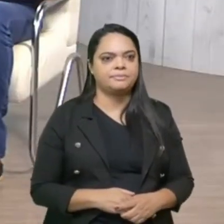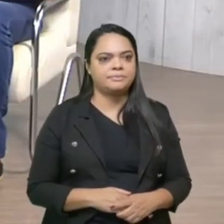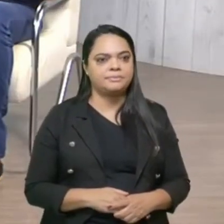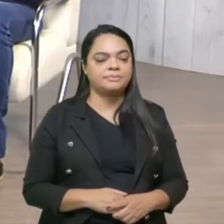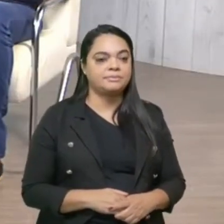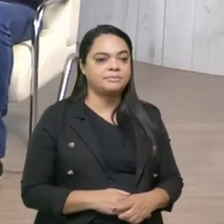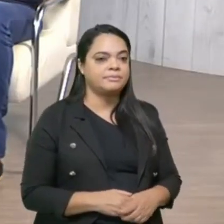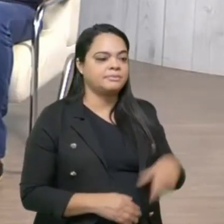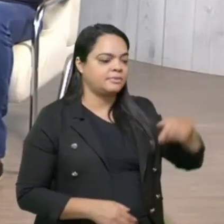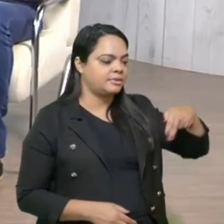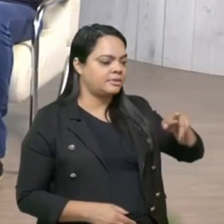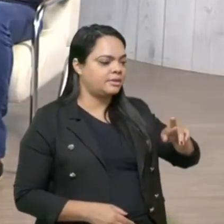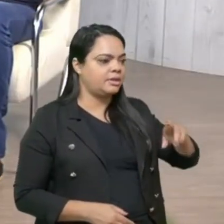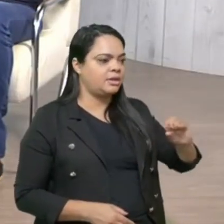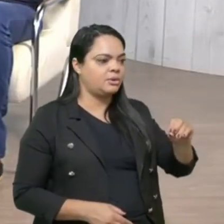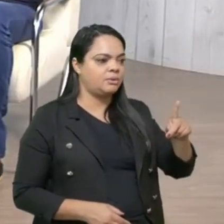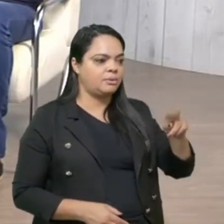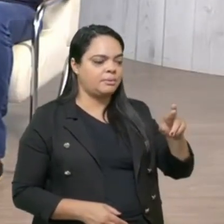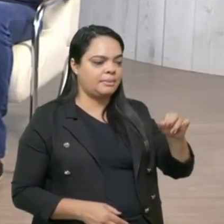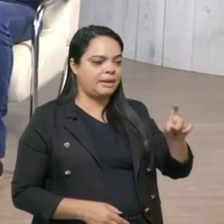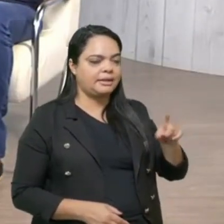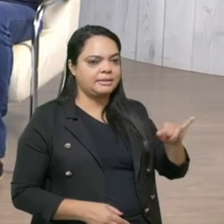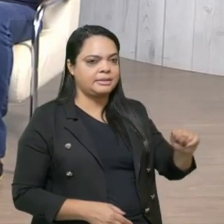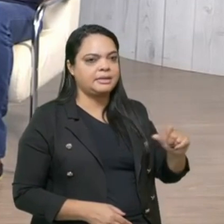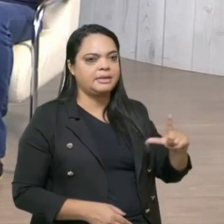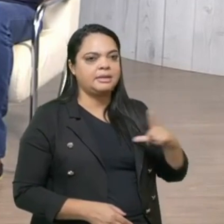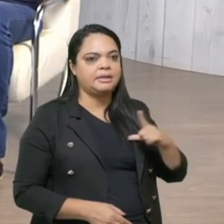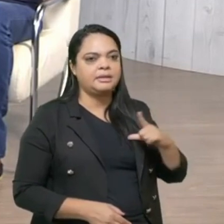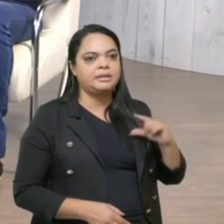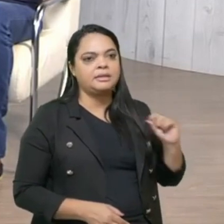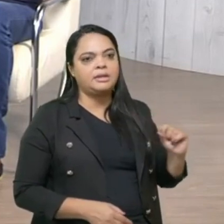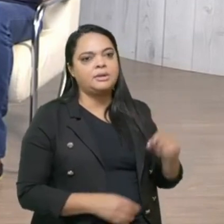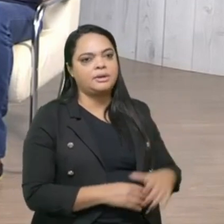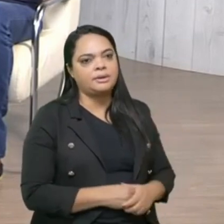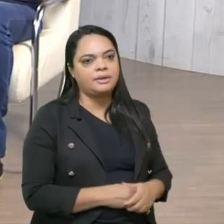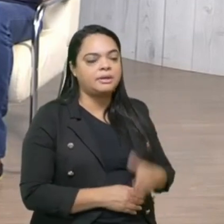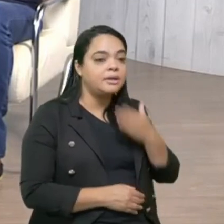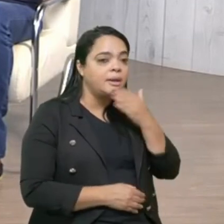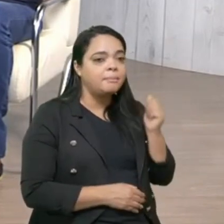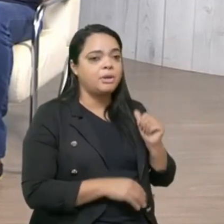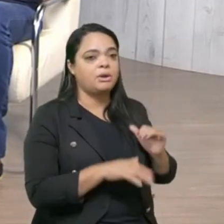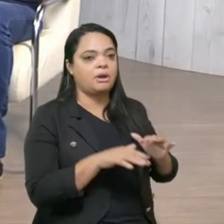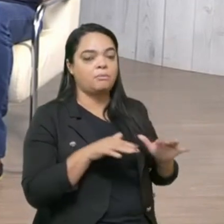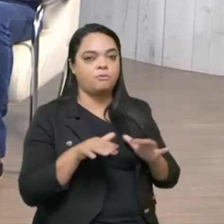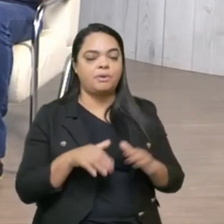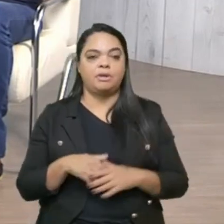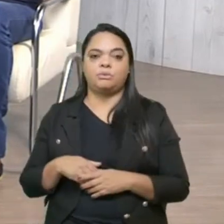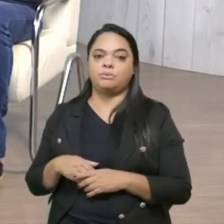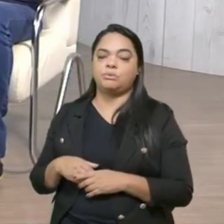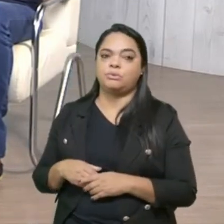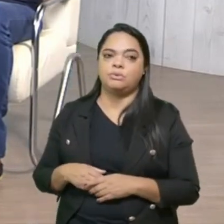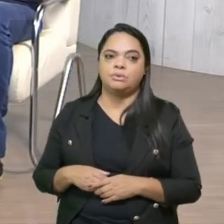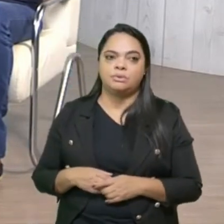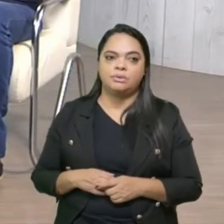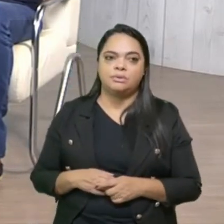Na quiropraxia, a gente tem esses benefícios de melhorar a mobilidade, melhorar a